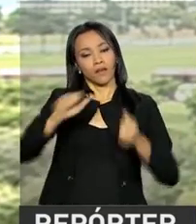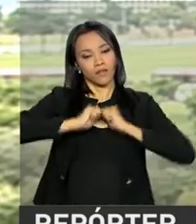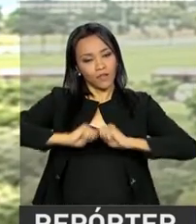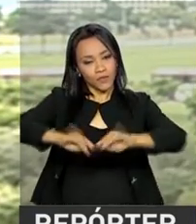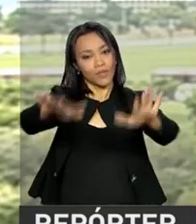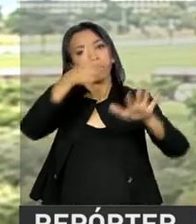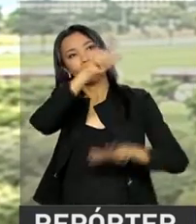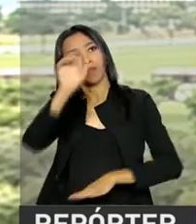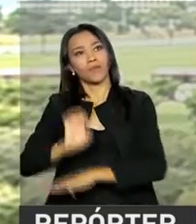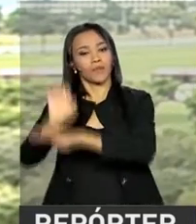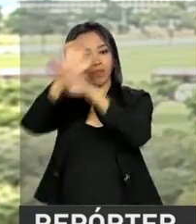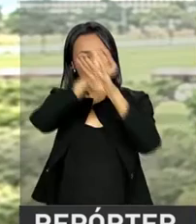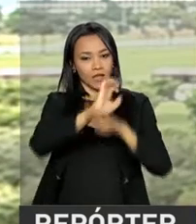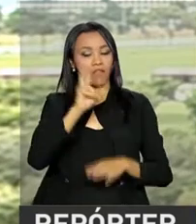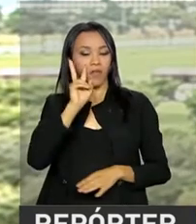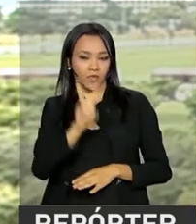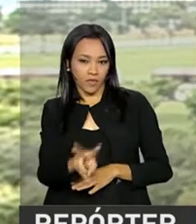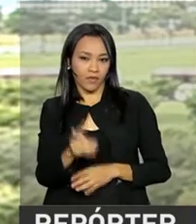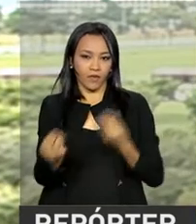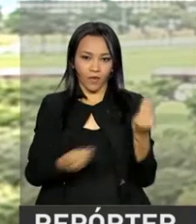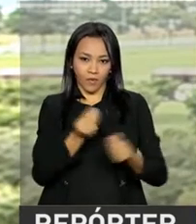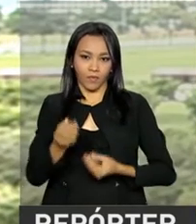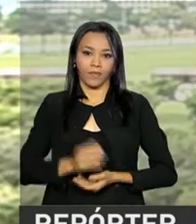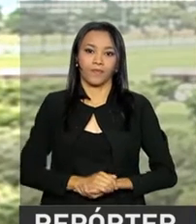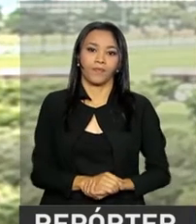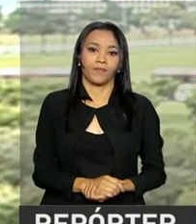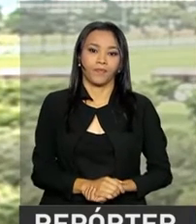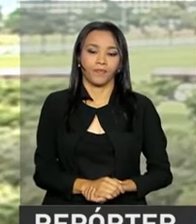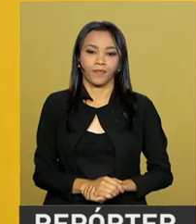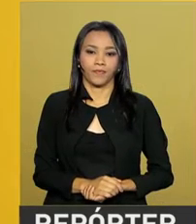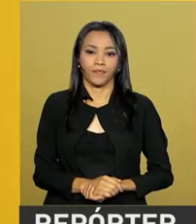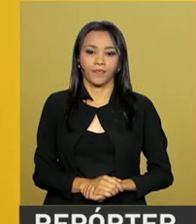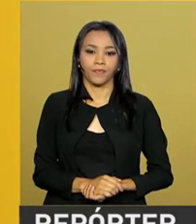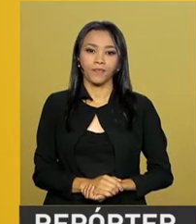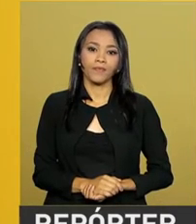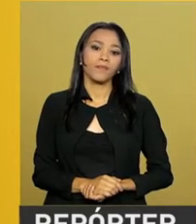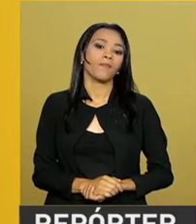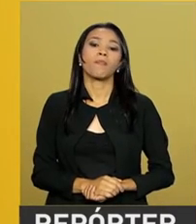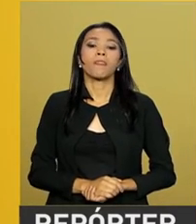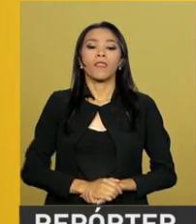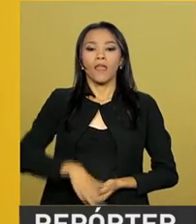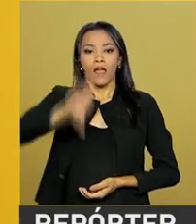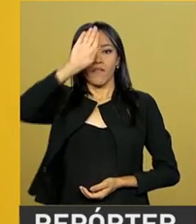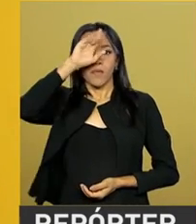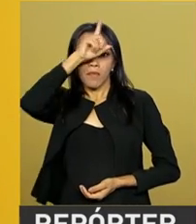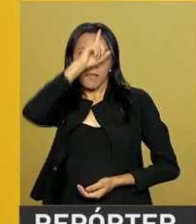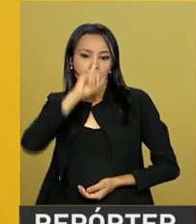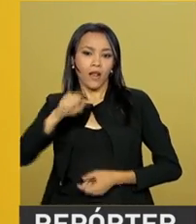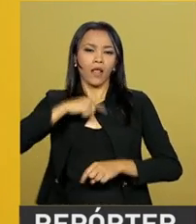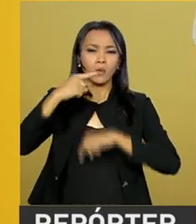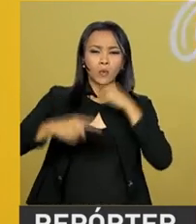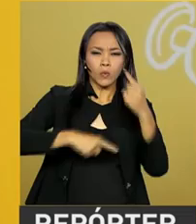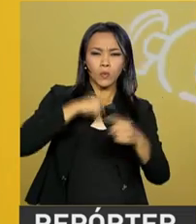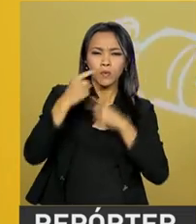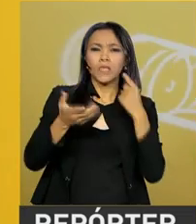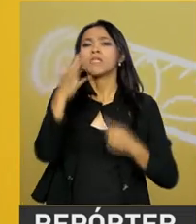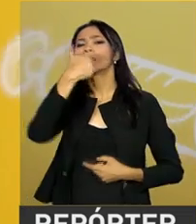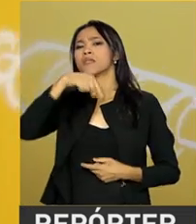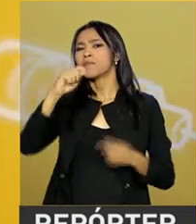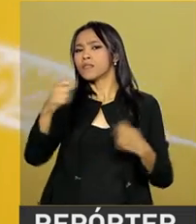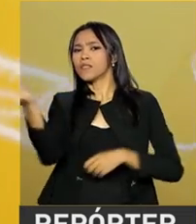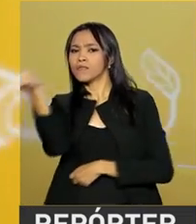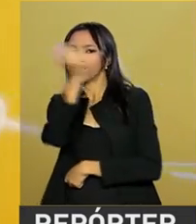outros estados vamos ver então um vídeo da campanha a febre amarela despertou dúvidas sobre quem precisa tomar a